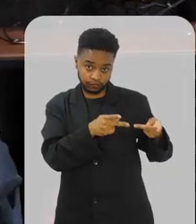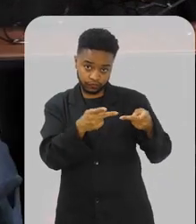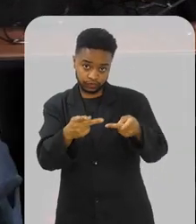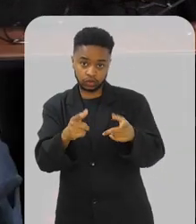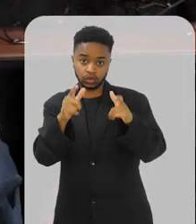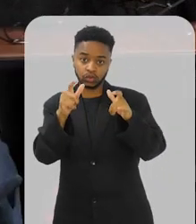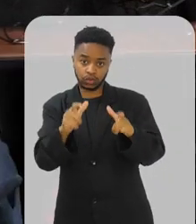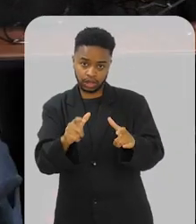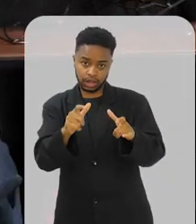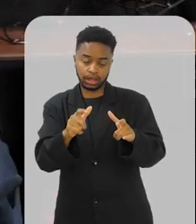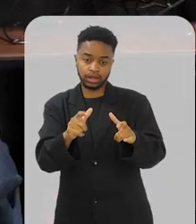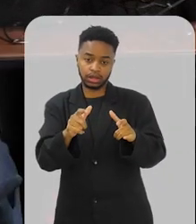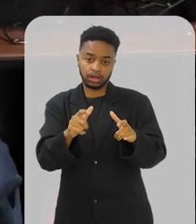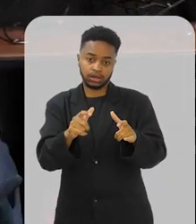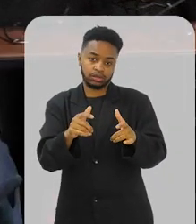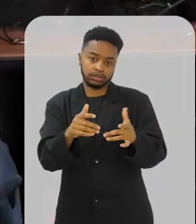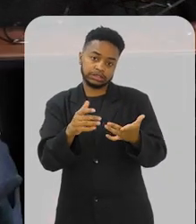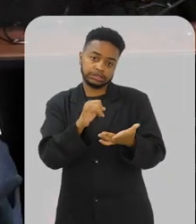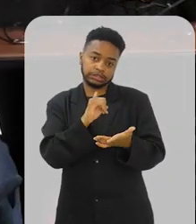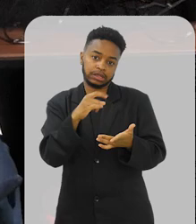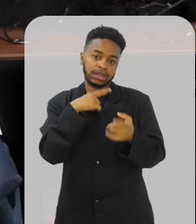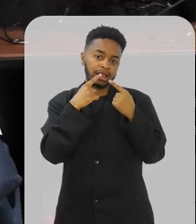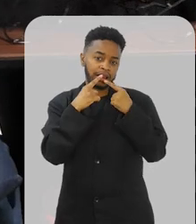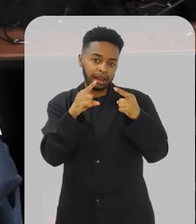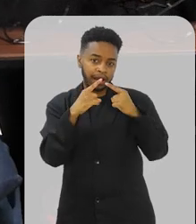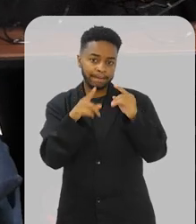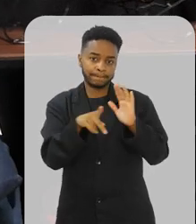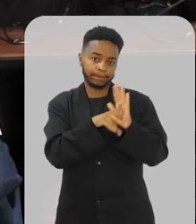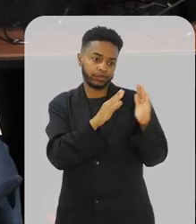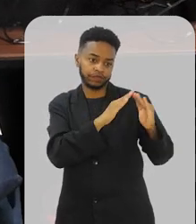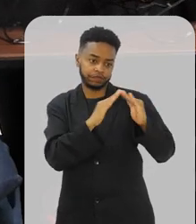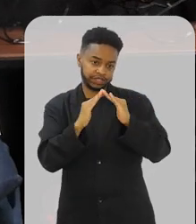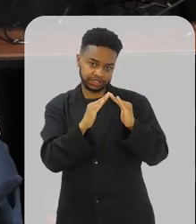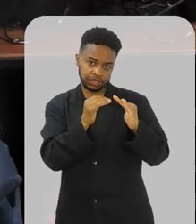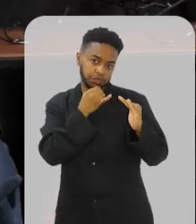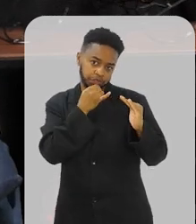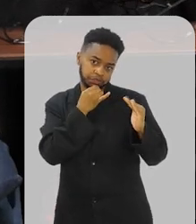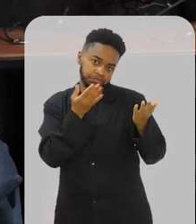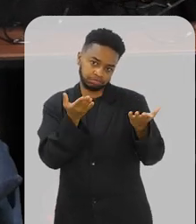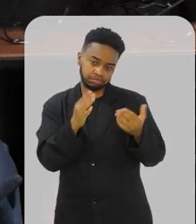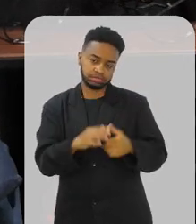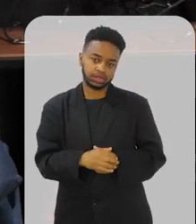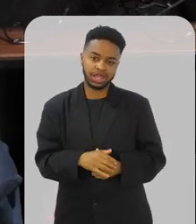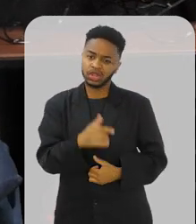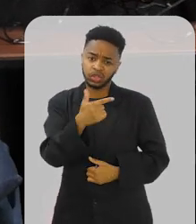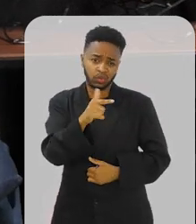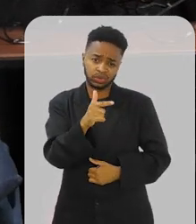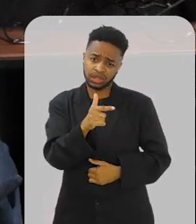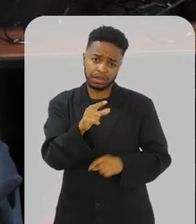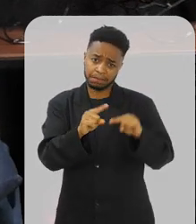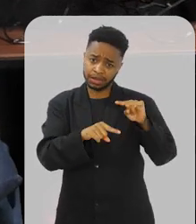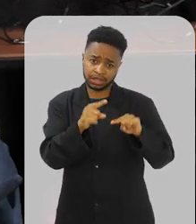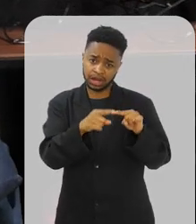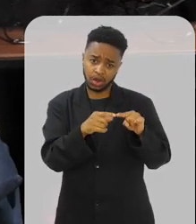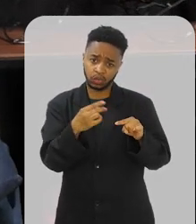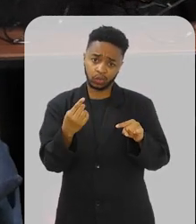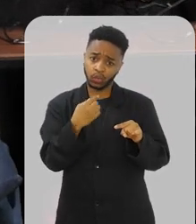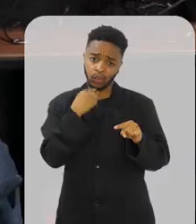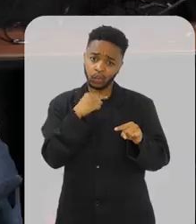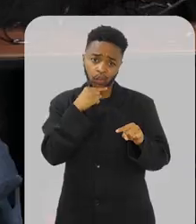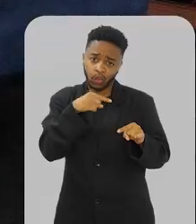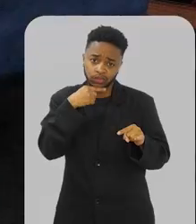local atender a reclamações de vizinhos, digamos assim, eles não têm o aparelho para